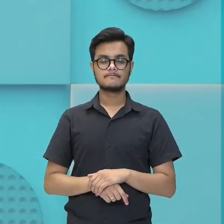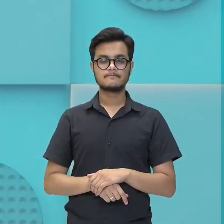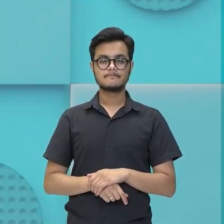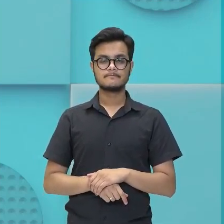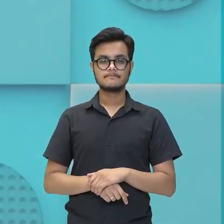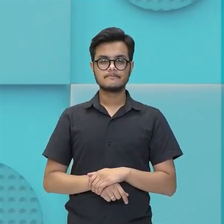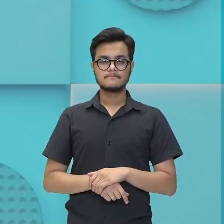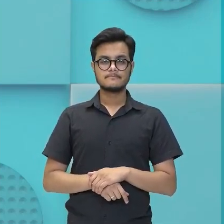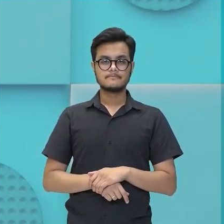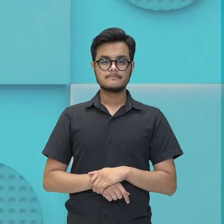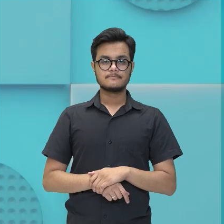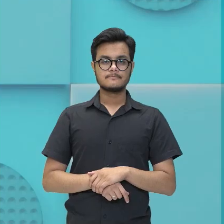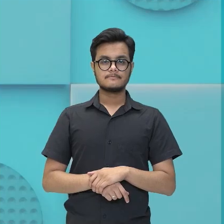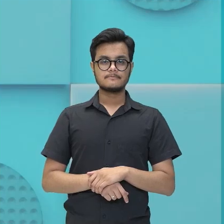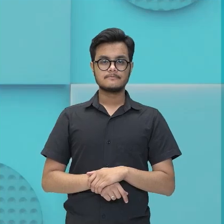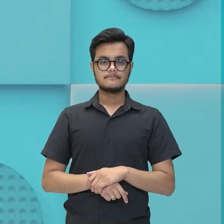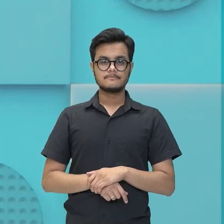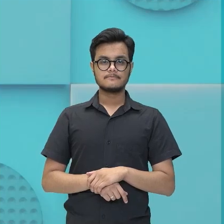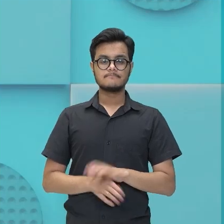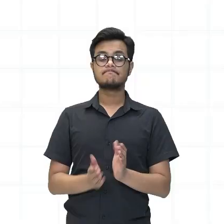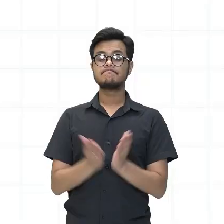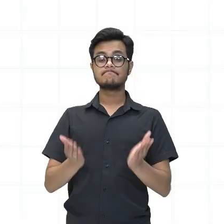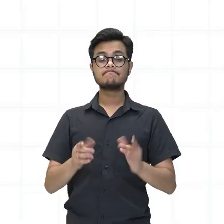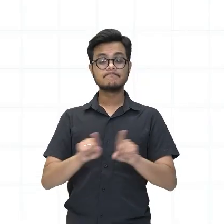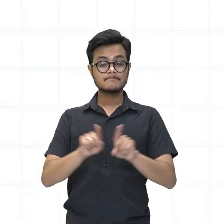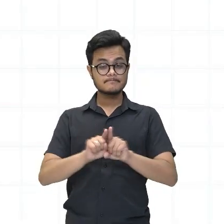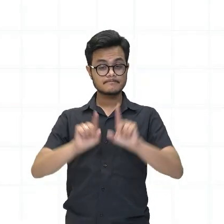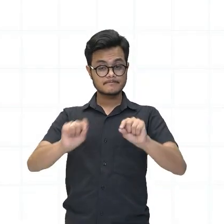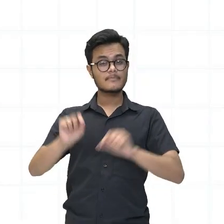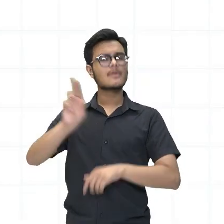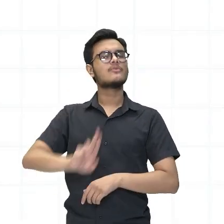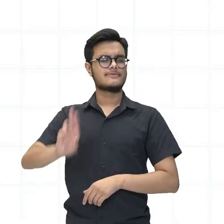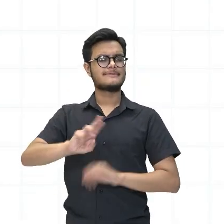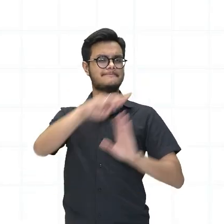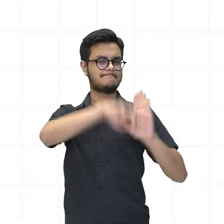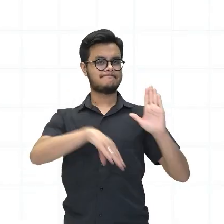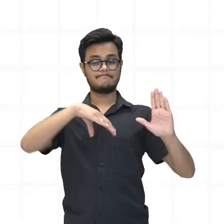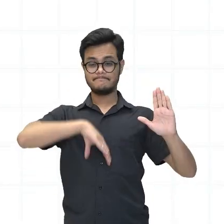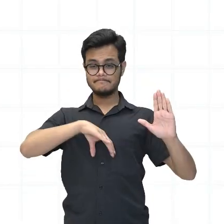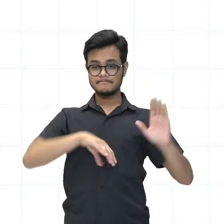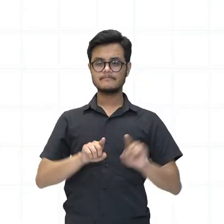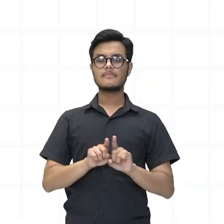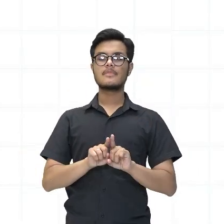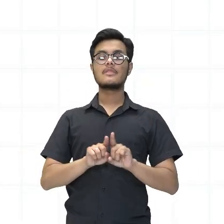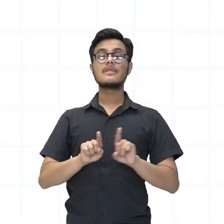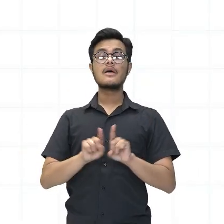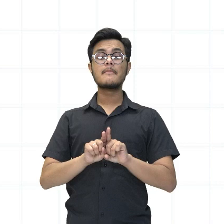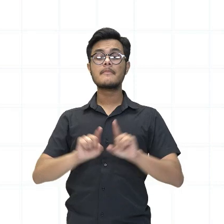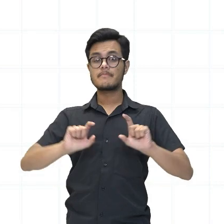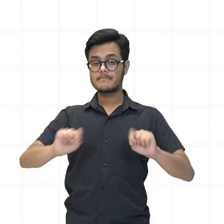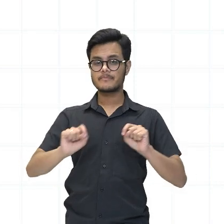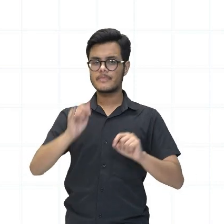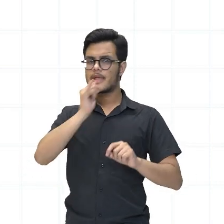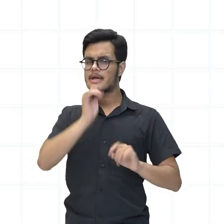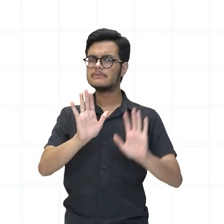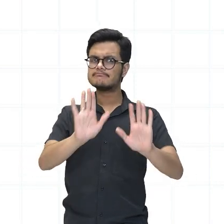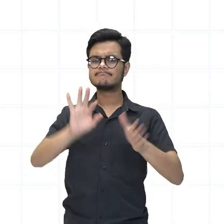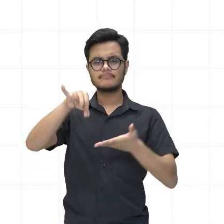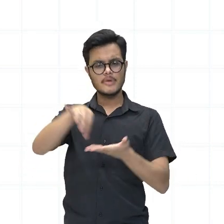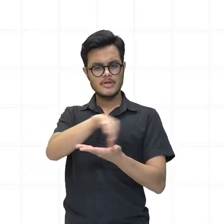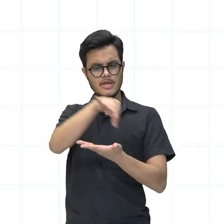nossa cartela anterior, nós vamos observar que, além do uso da norma padrão, nós temos aí uma preferência de escrita